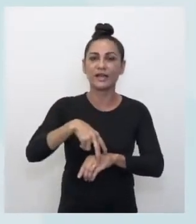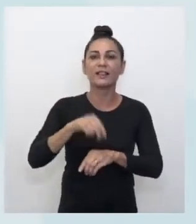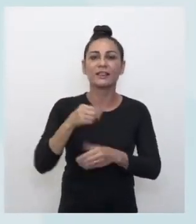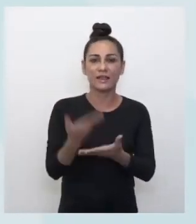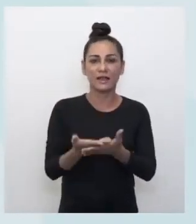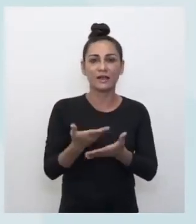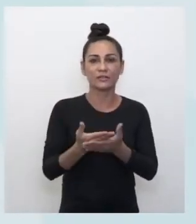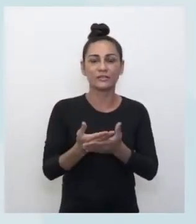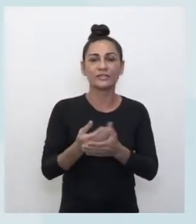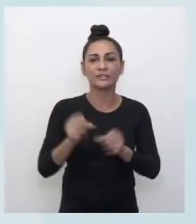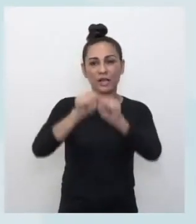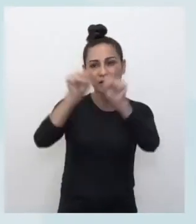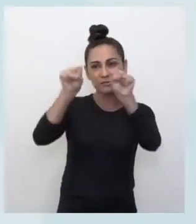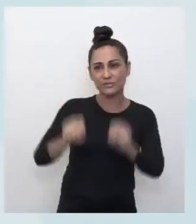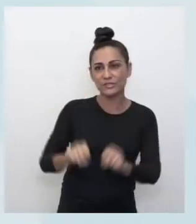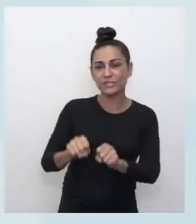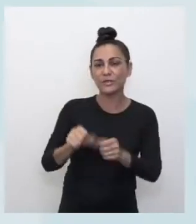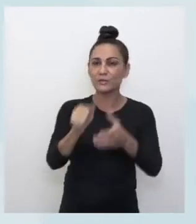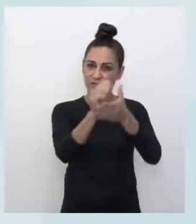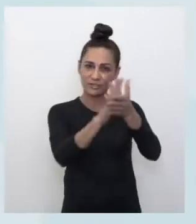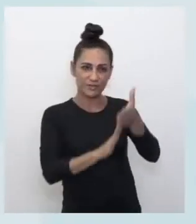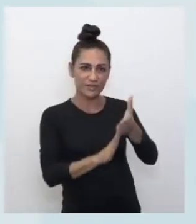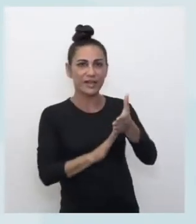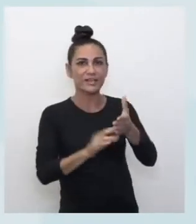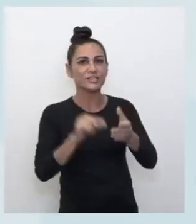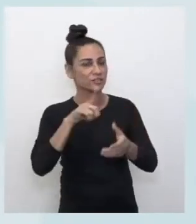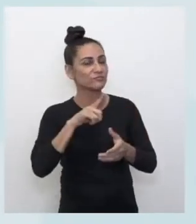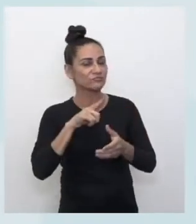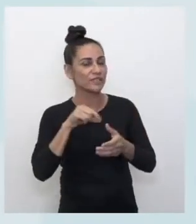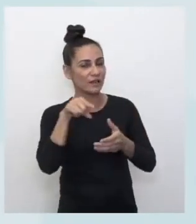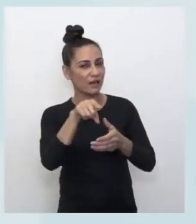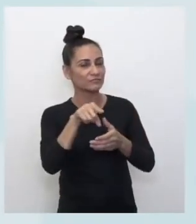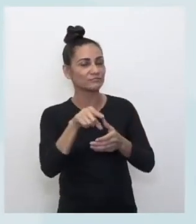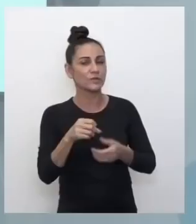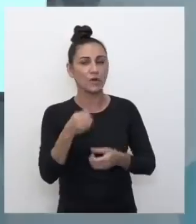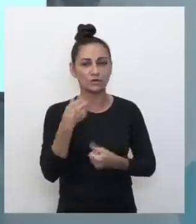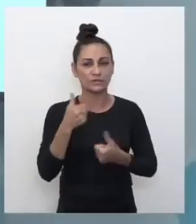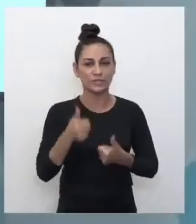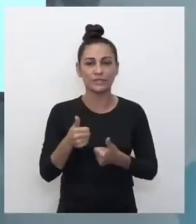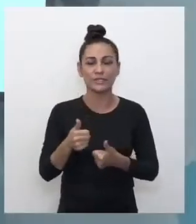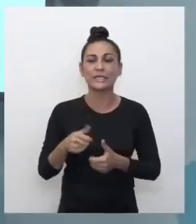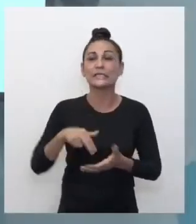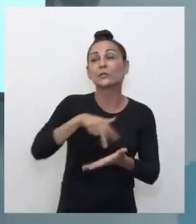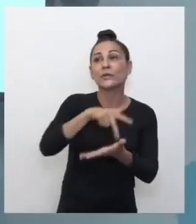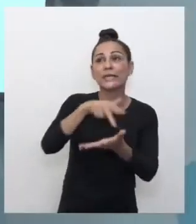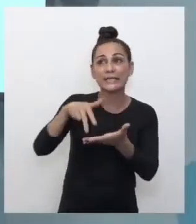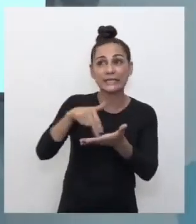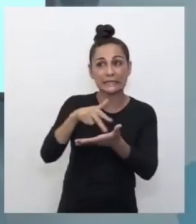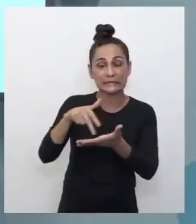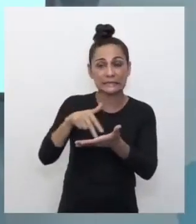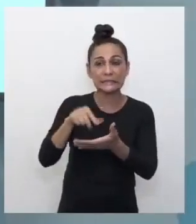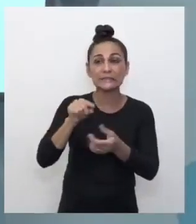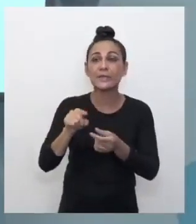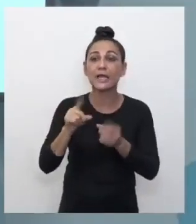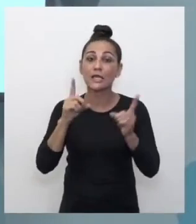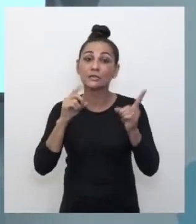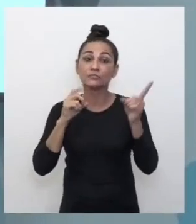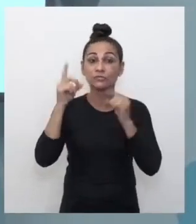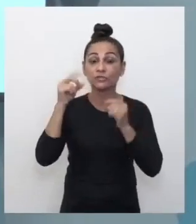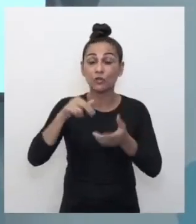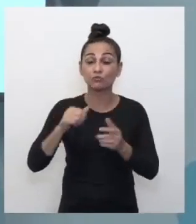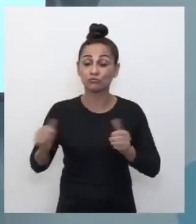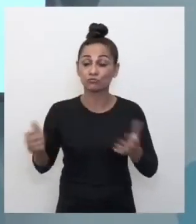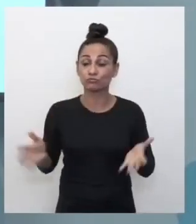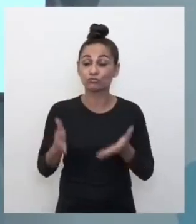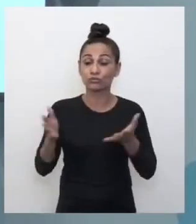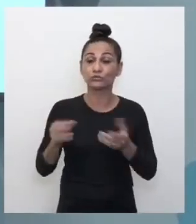lá no sistema de tarefa, né, exatamente, Márcia? vai constar no sistema de tarefas essa tarefa, tá? Então, em dança, para a execução dos movimentos e suas